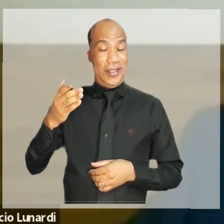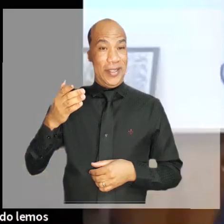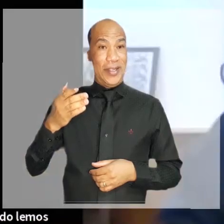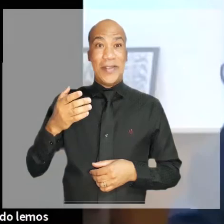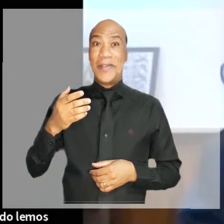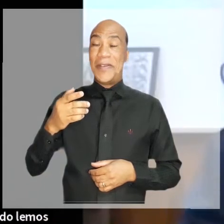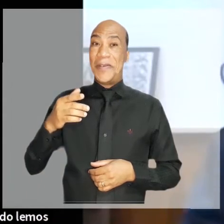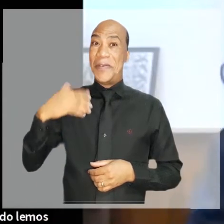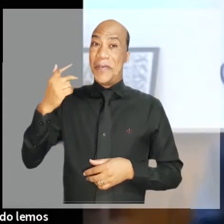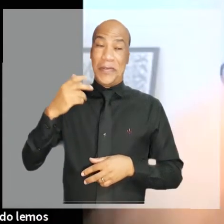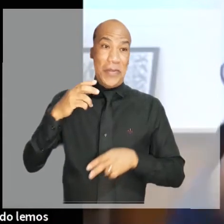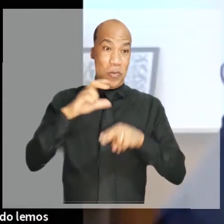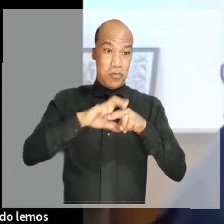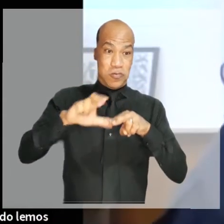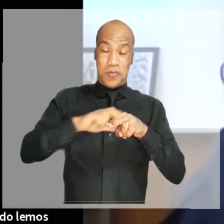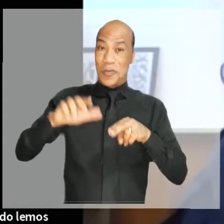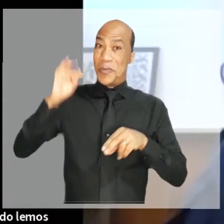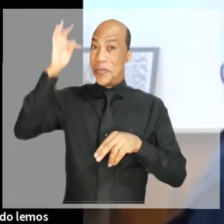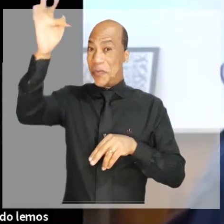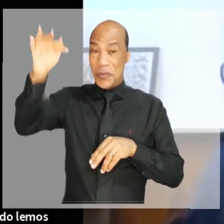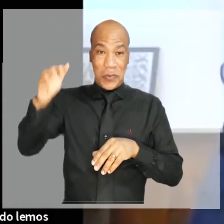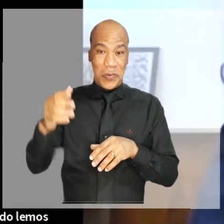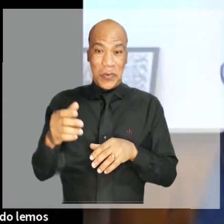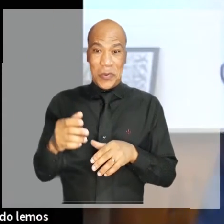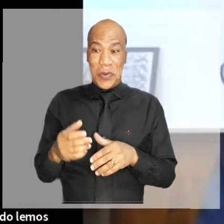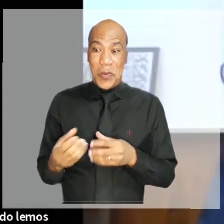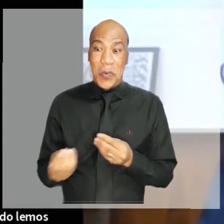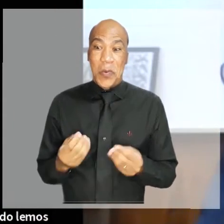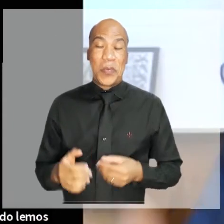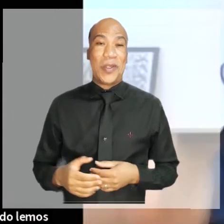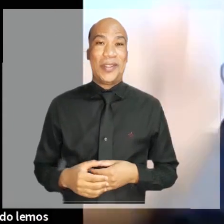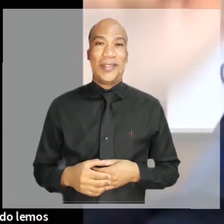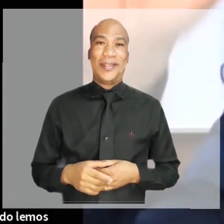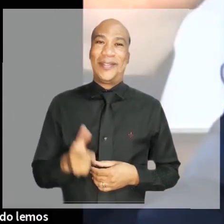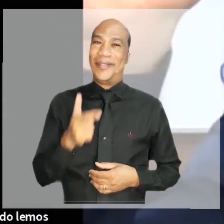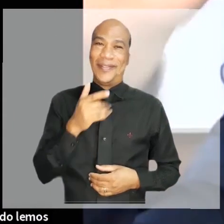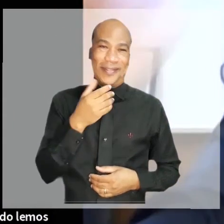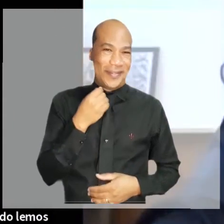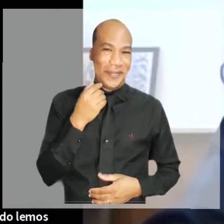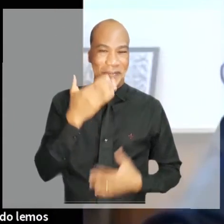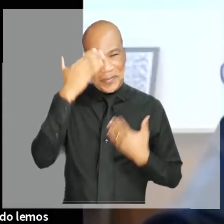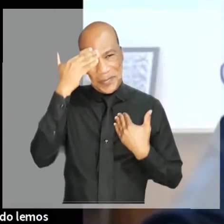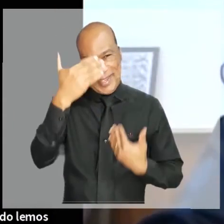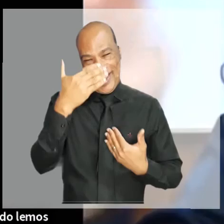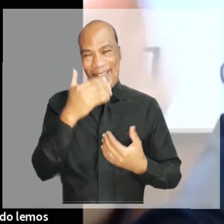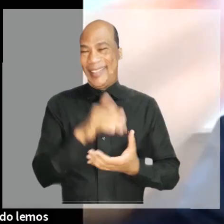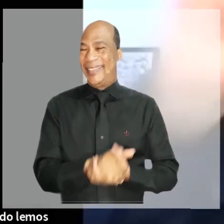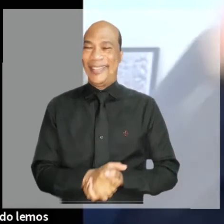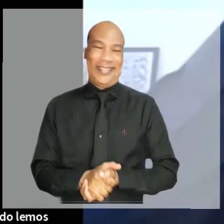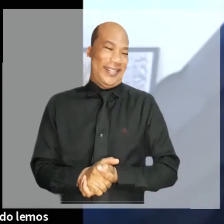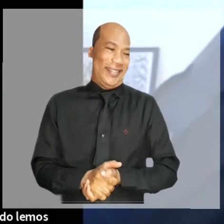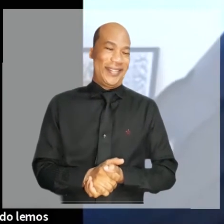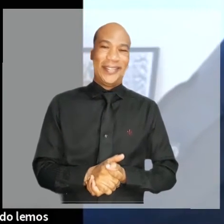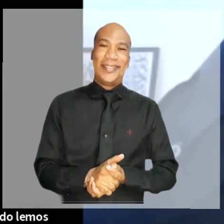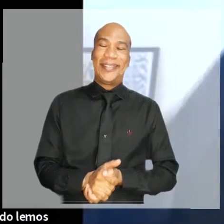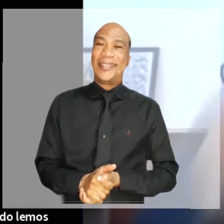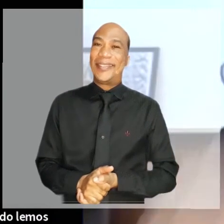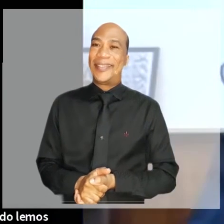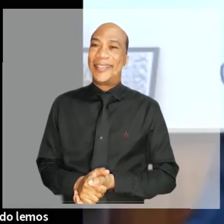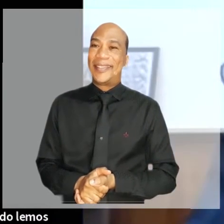viu? A quarta temporada do Expresso Futuro estreia agora no dia 19 de outubro no canal